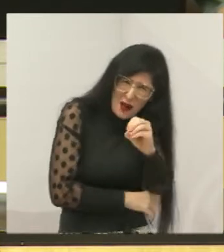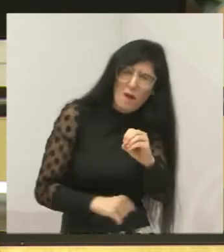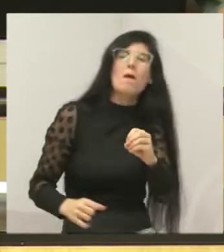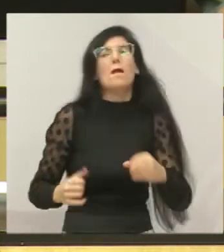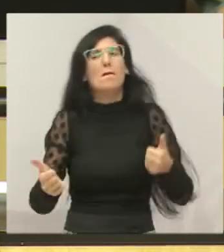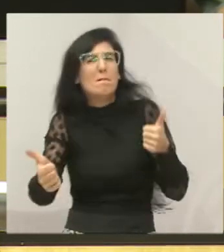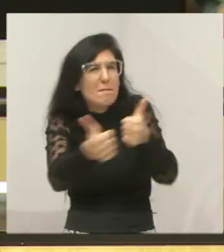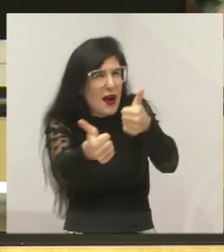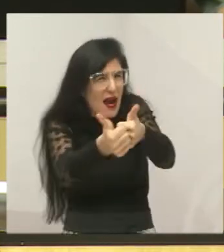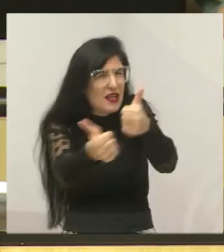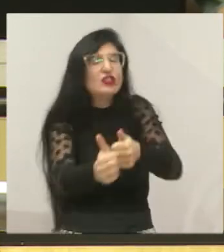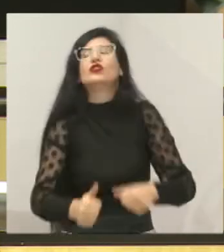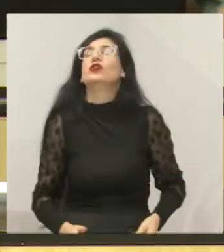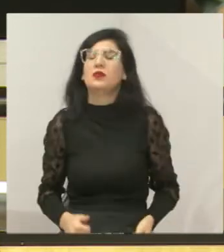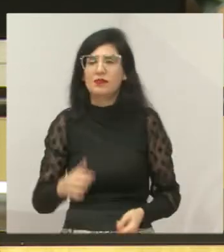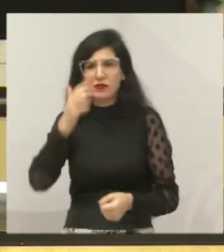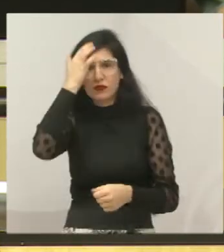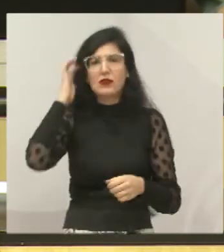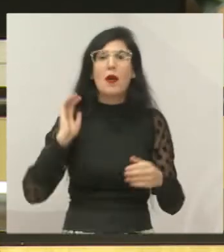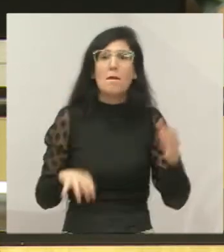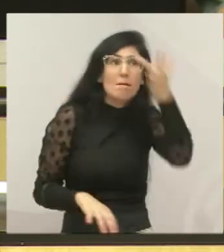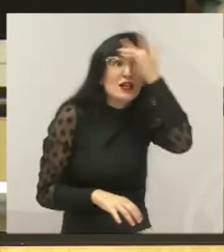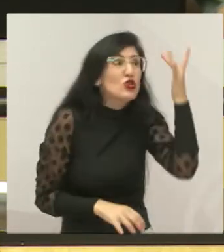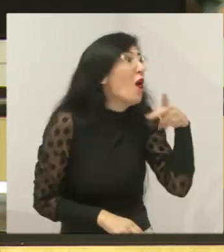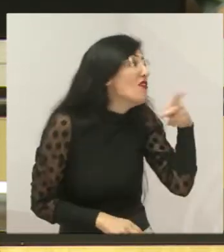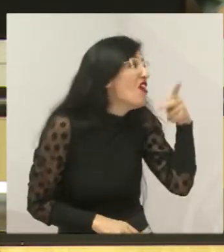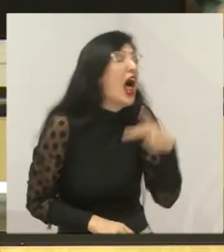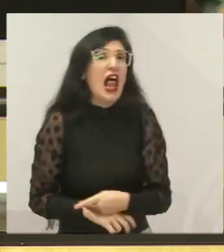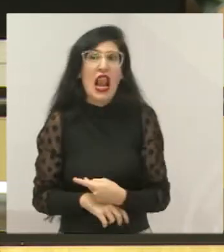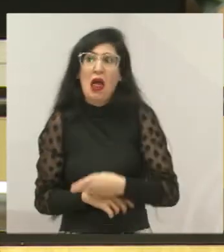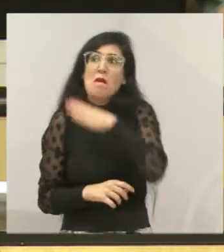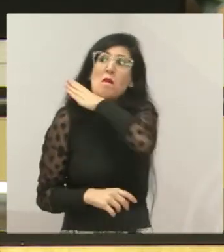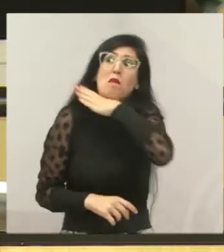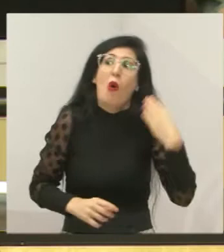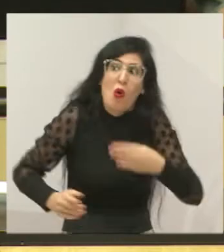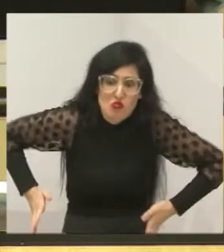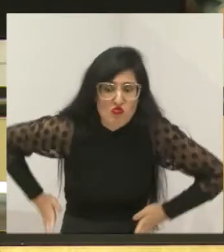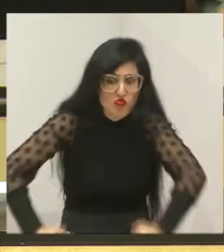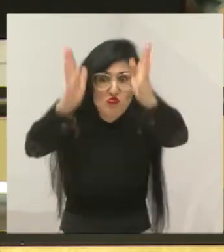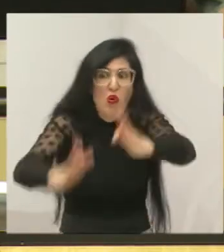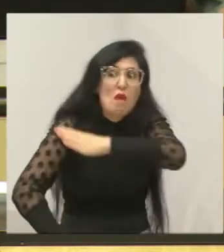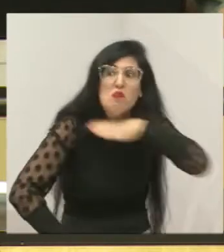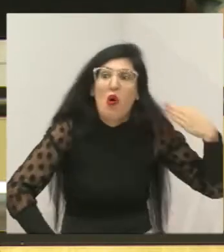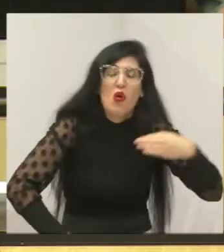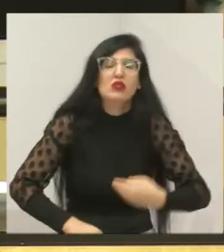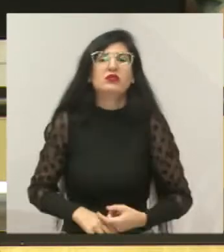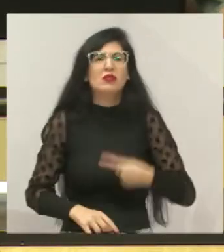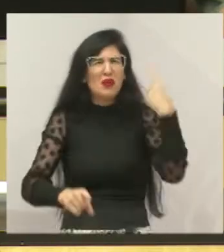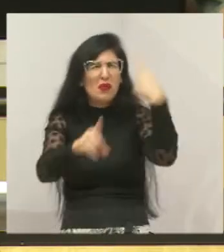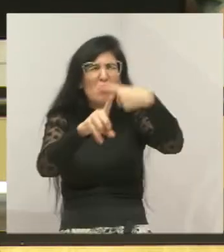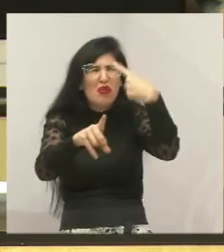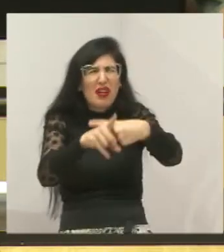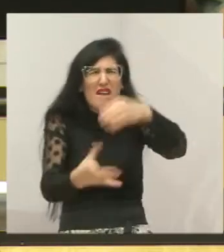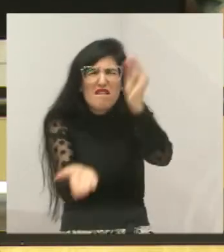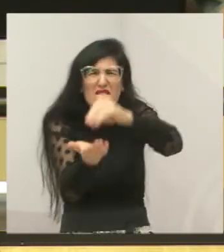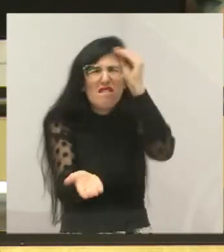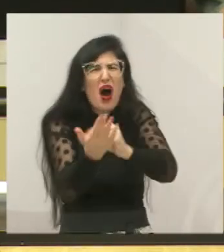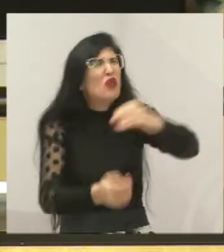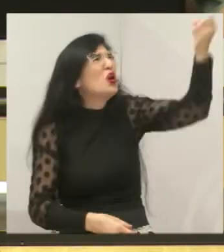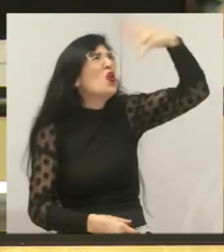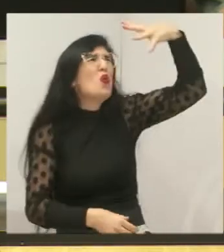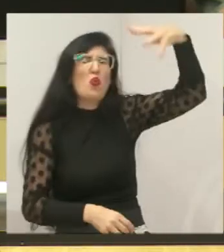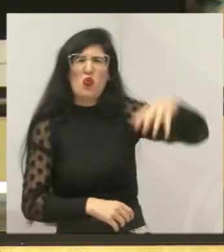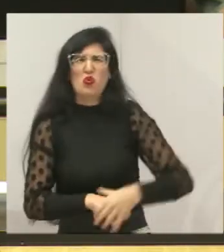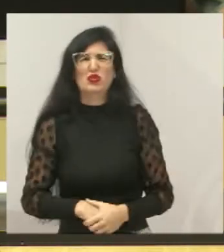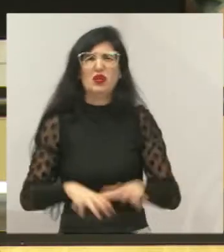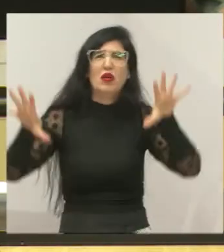Dutra é conhecido como Retão da Morte, onde várias pessoas já perderam a vida. Sem iluminação, a situação fica ainda mais grave. Em